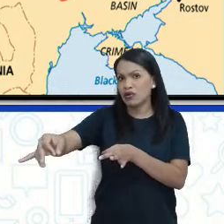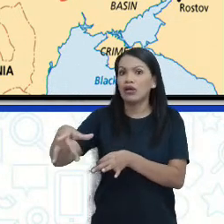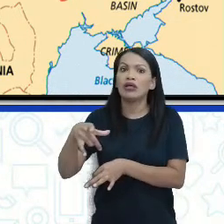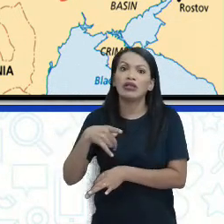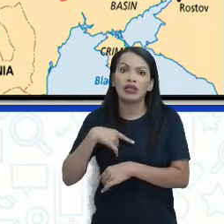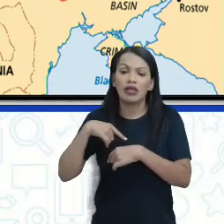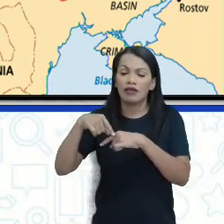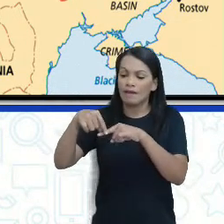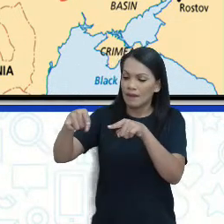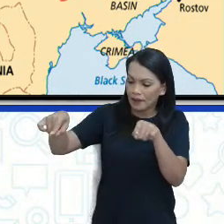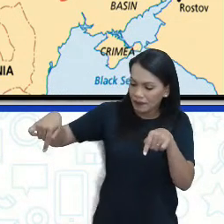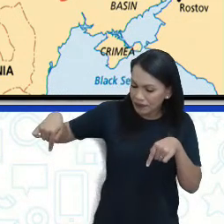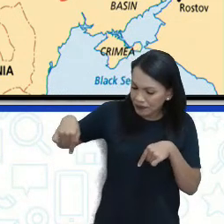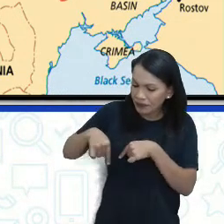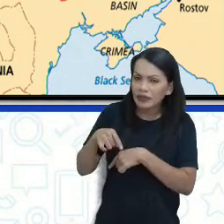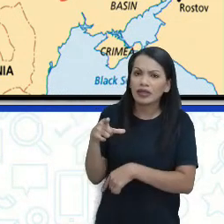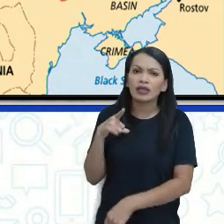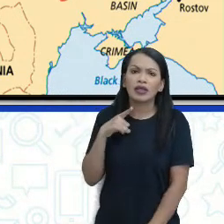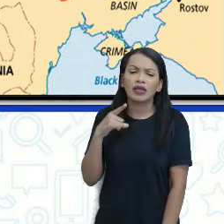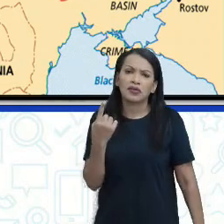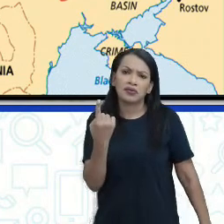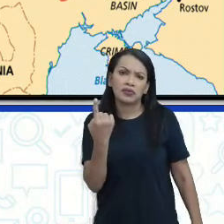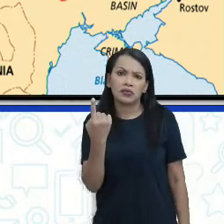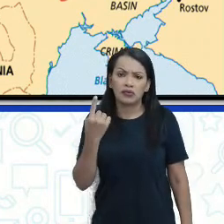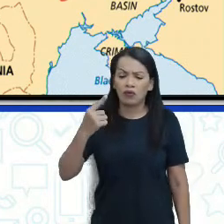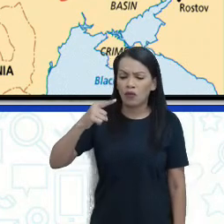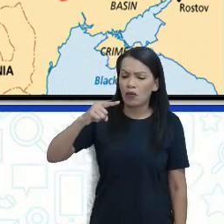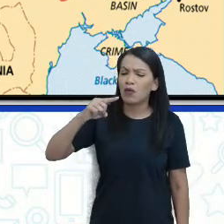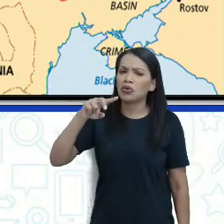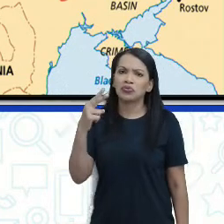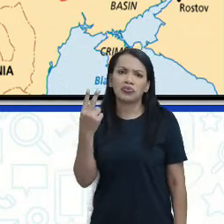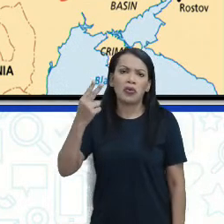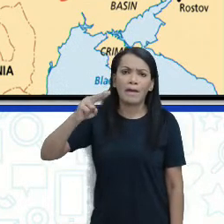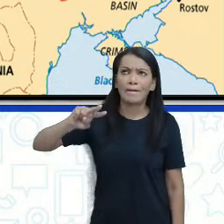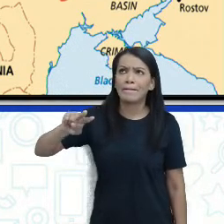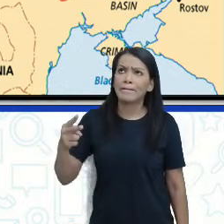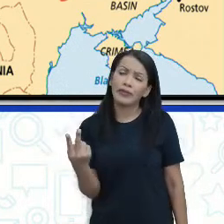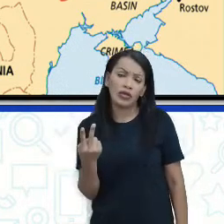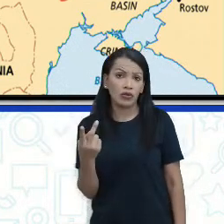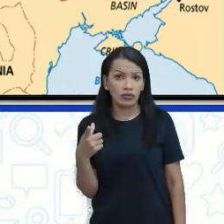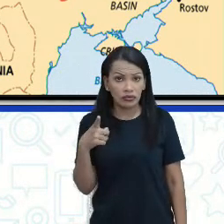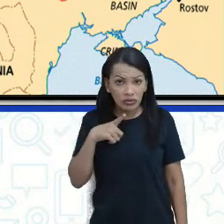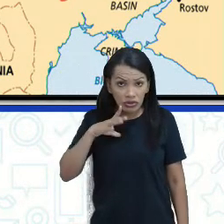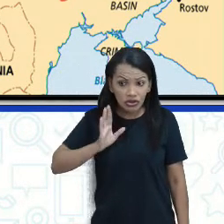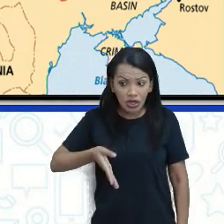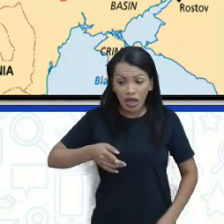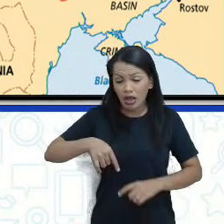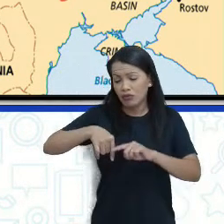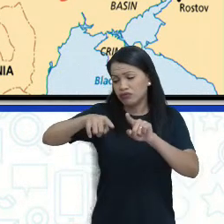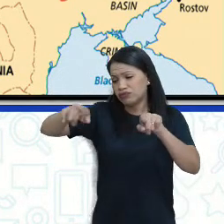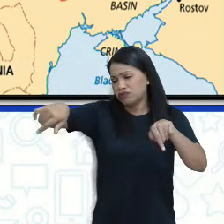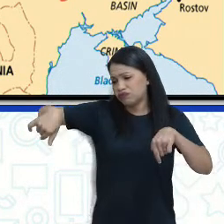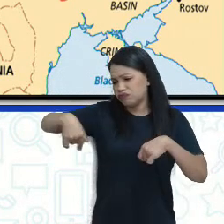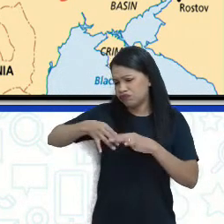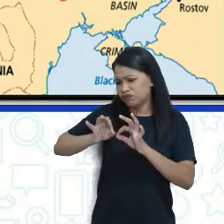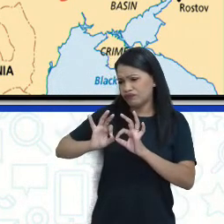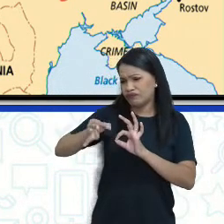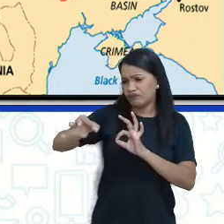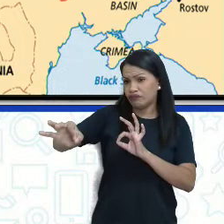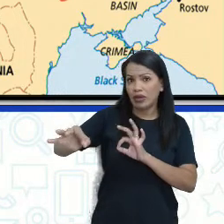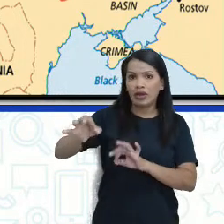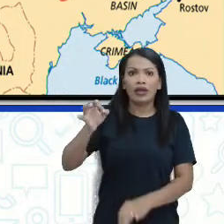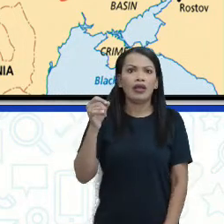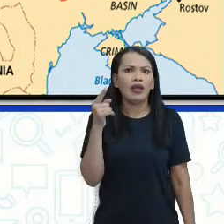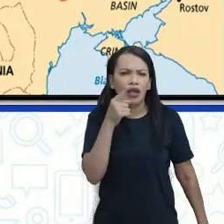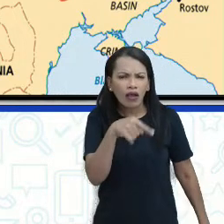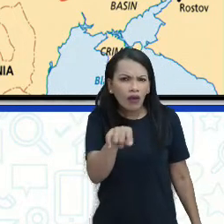a ter aí, por exemplo, 1.000, 2.000 cabeças de gado e já ocupam um espaço muito grande. Imagine você mobilizar